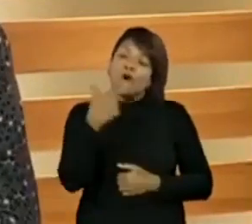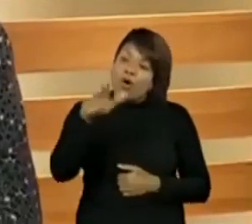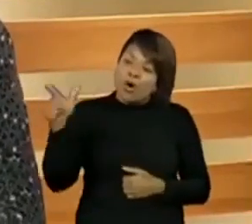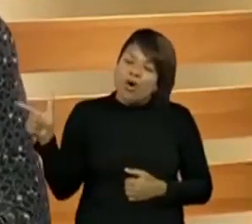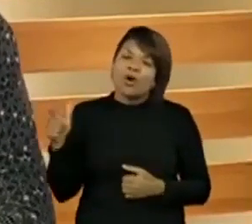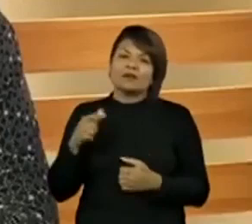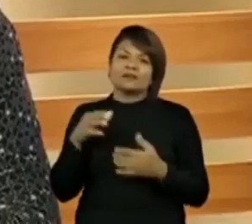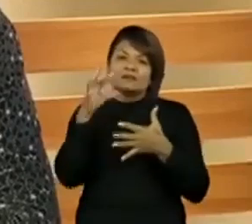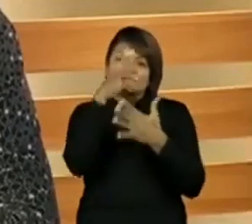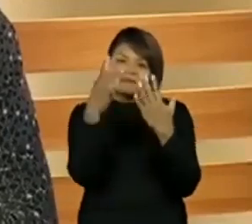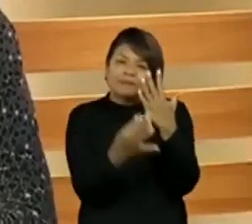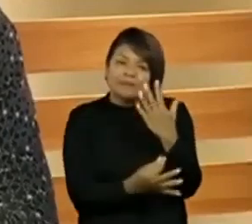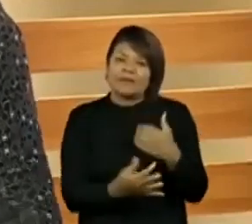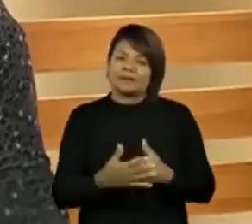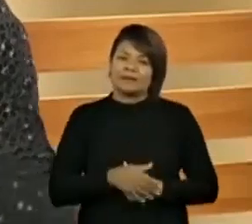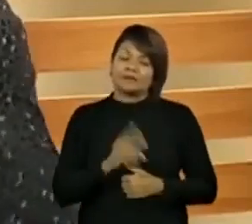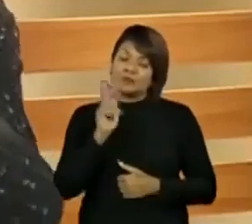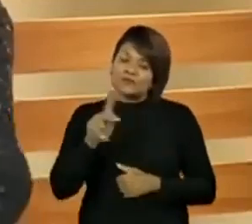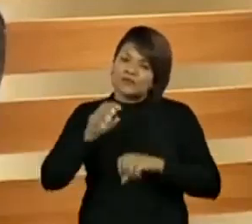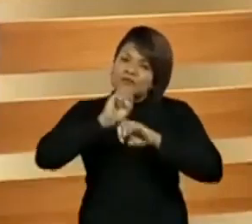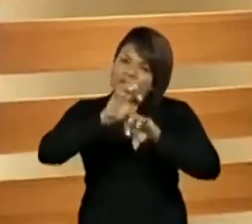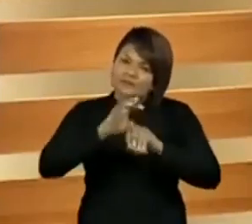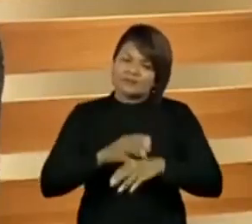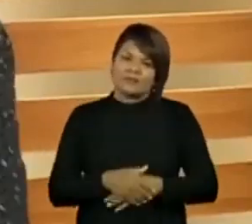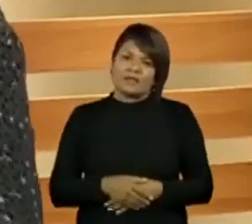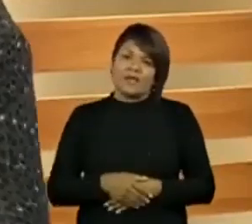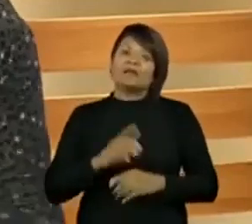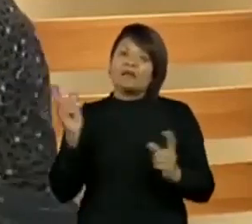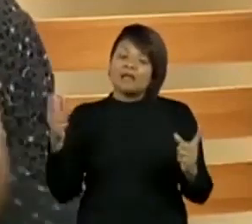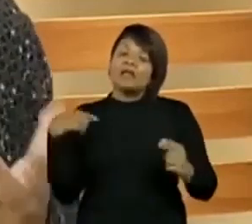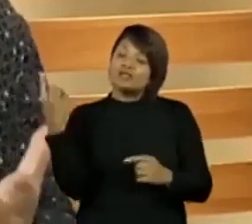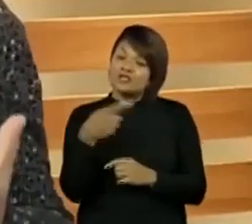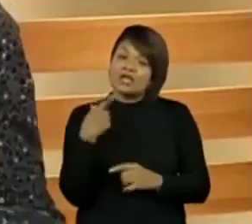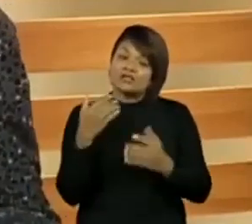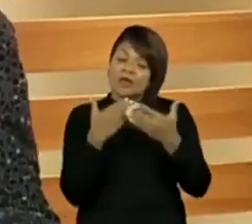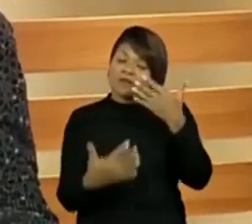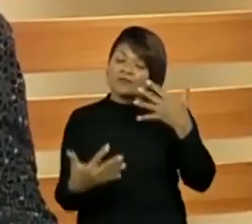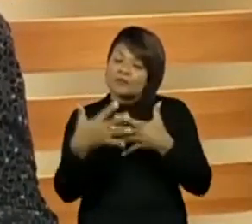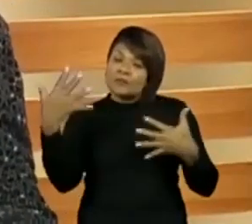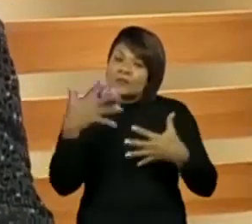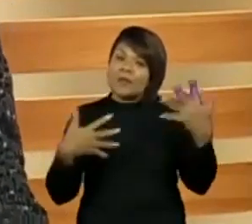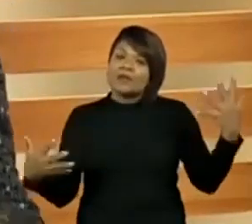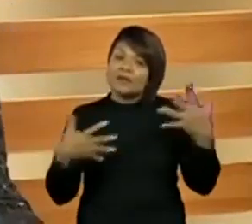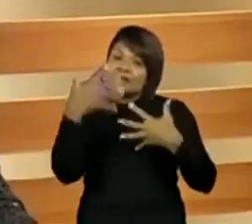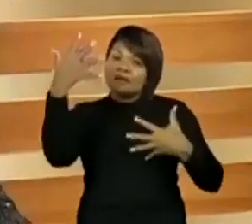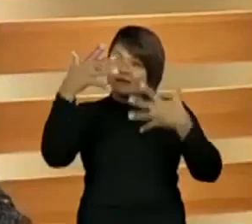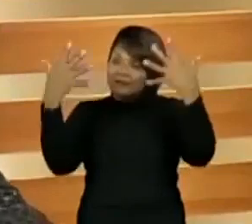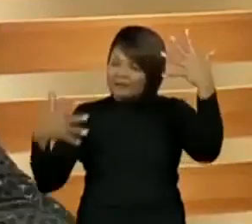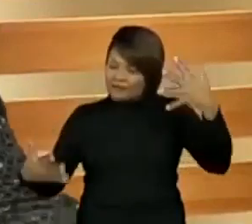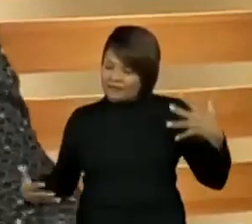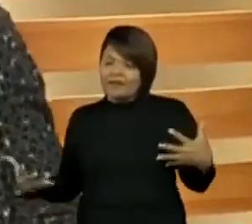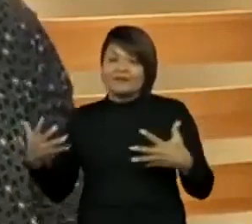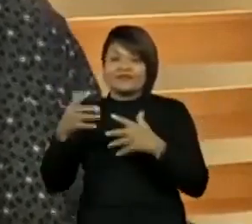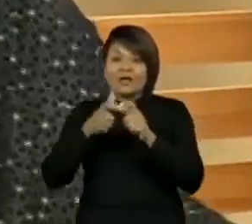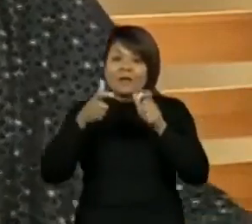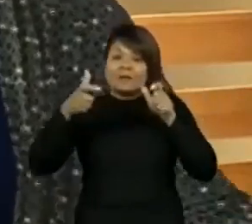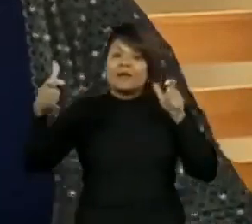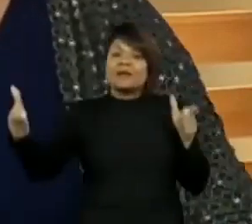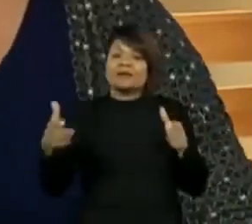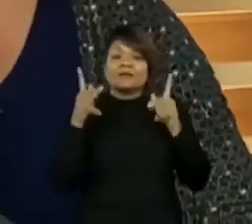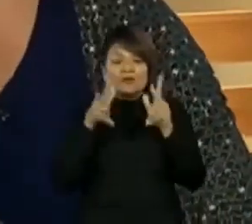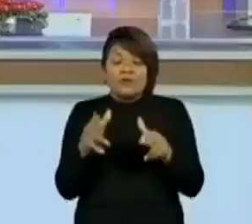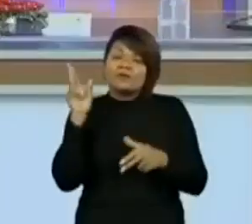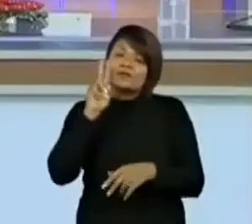têm trazido. Assim a gente vai formando uma rede, ampliando as possibilidades, como na história que eu acabei de